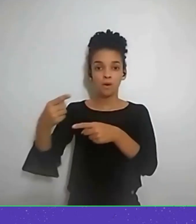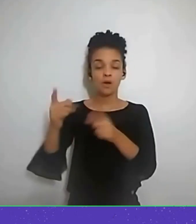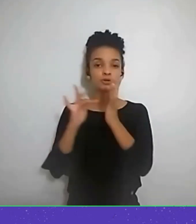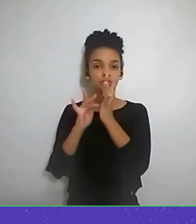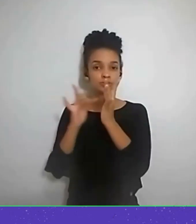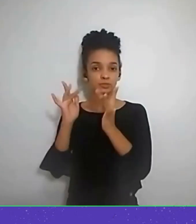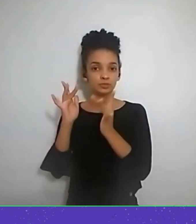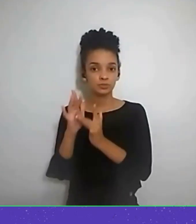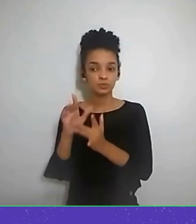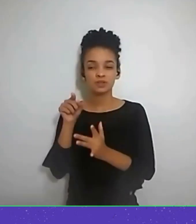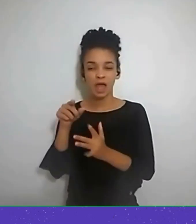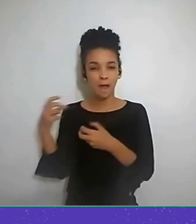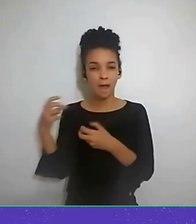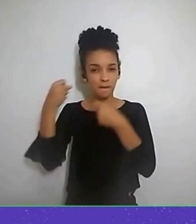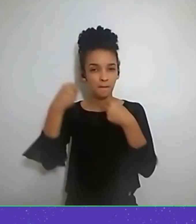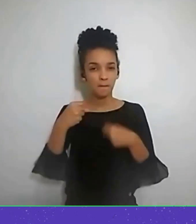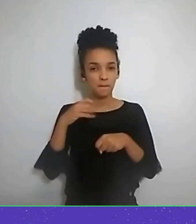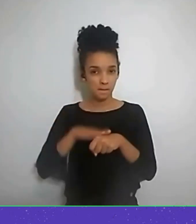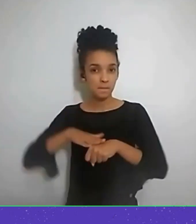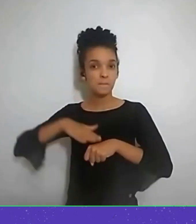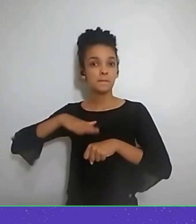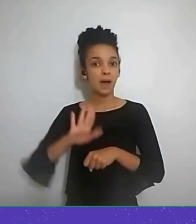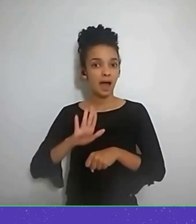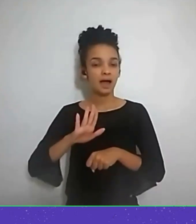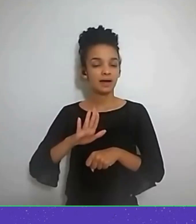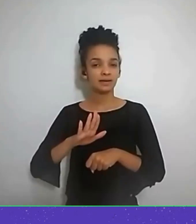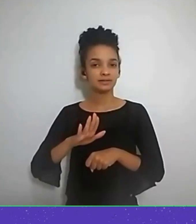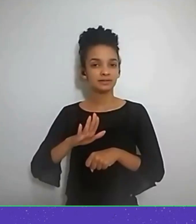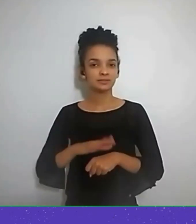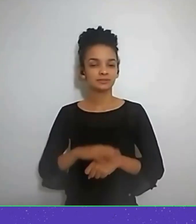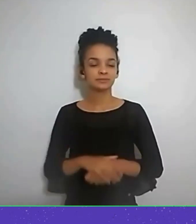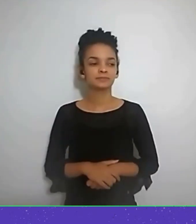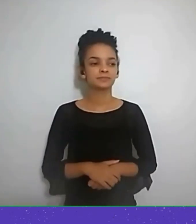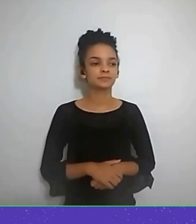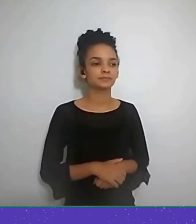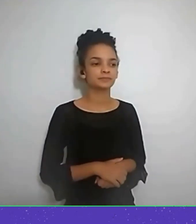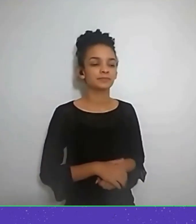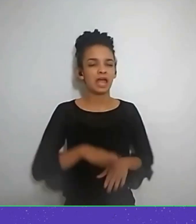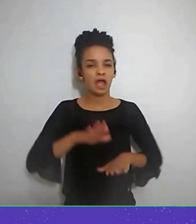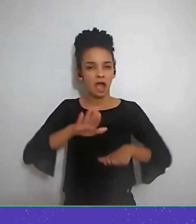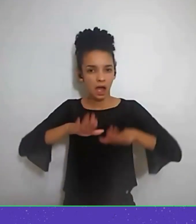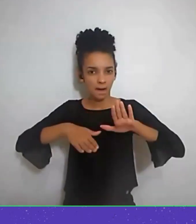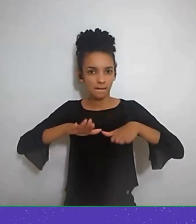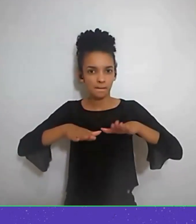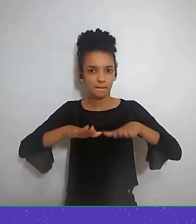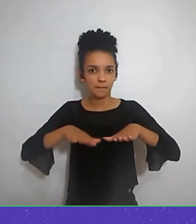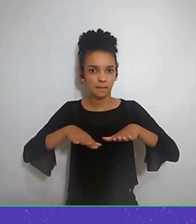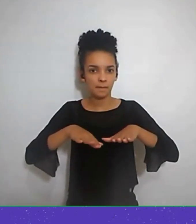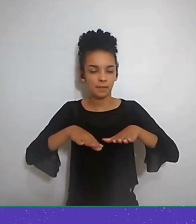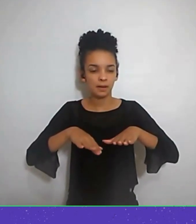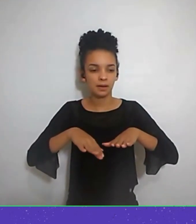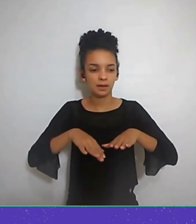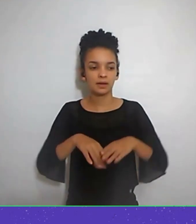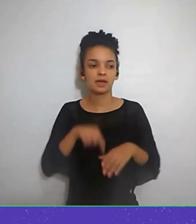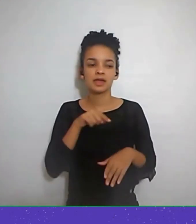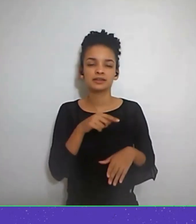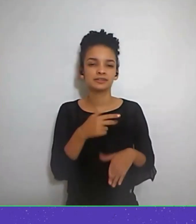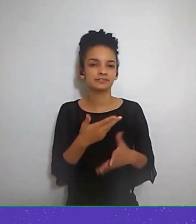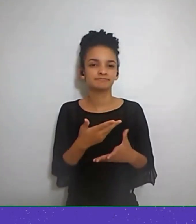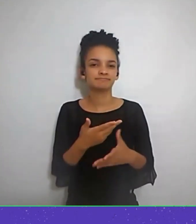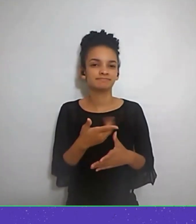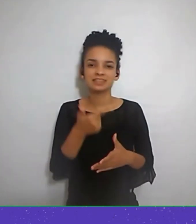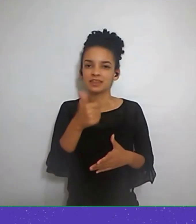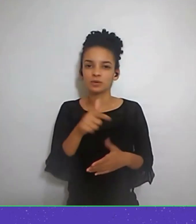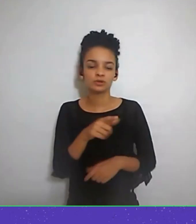do que ele, cujas sandálias ele não era digno de levar. E esse que